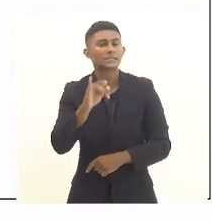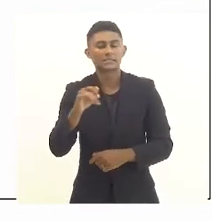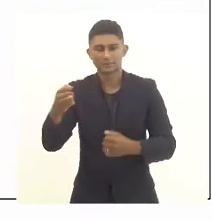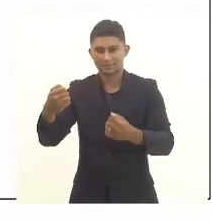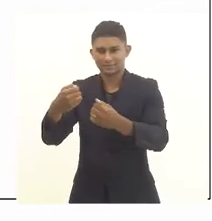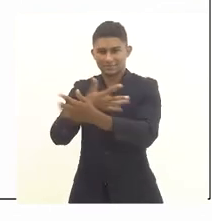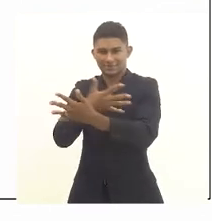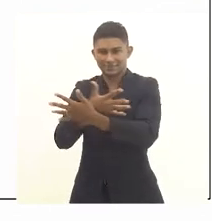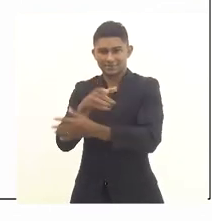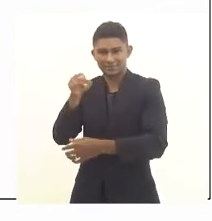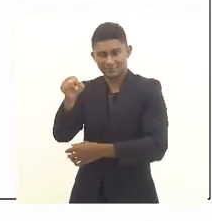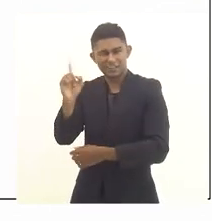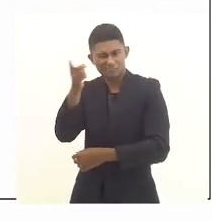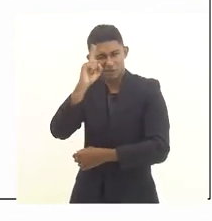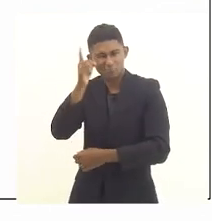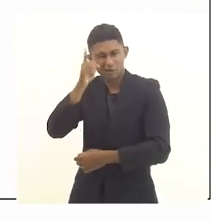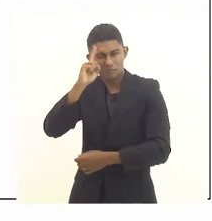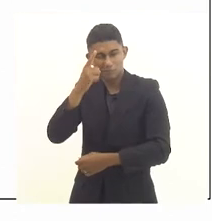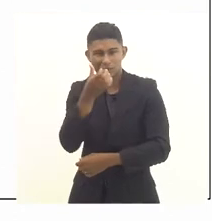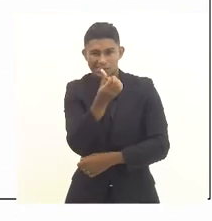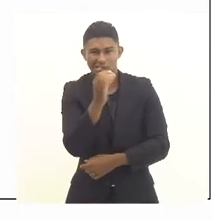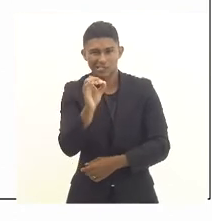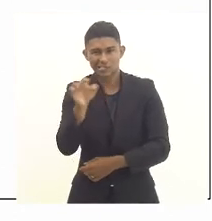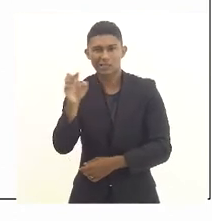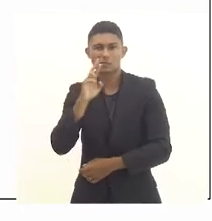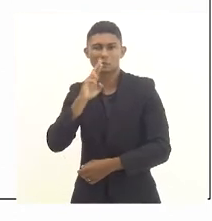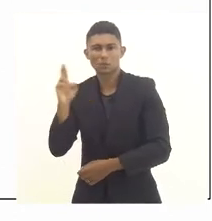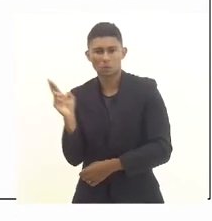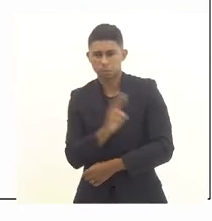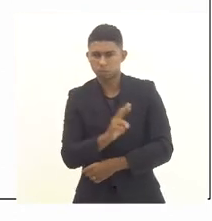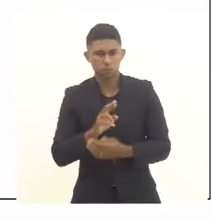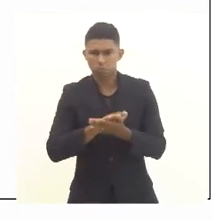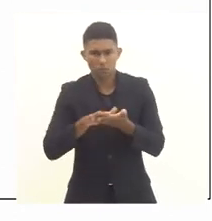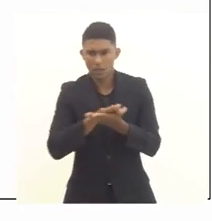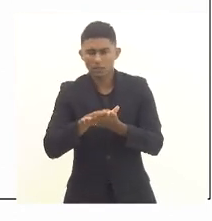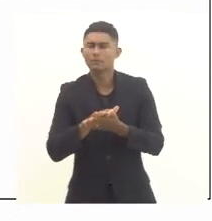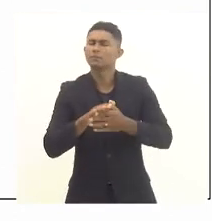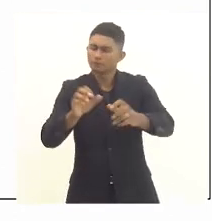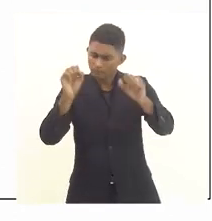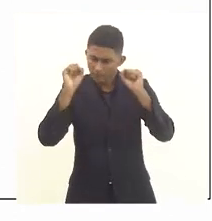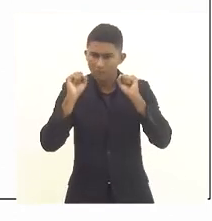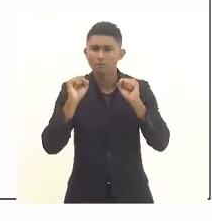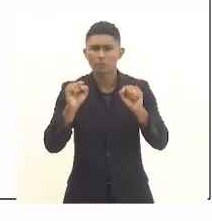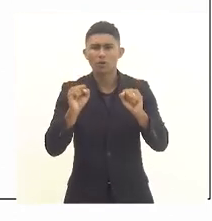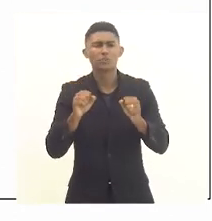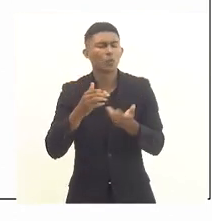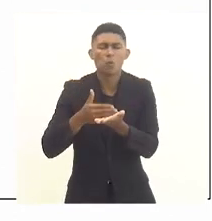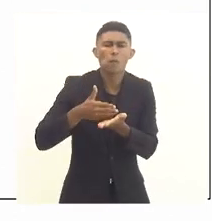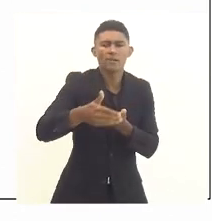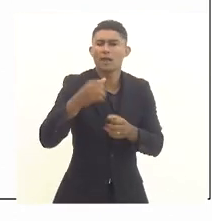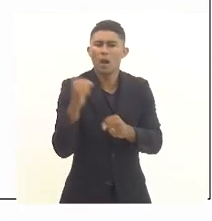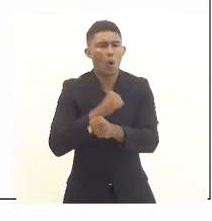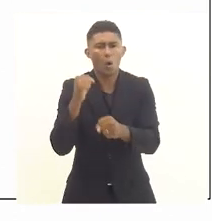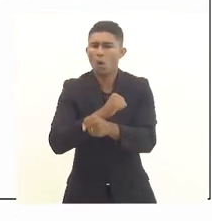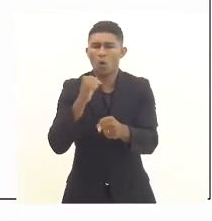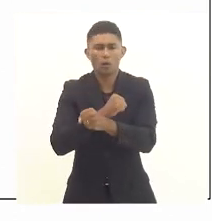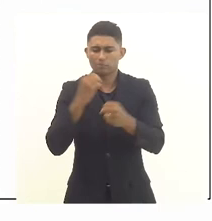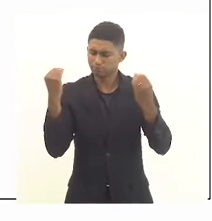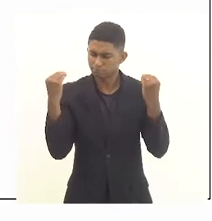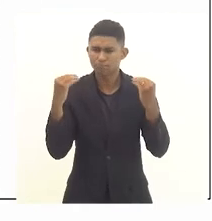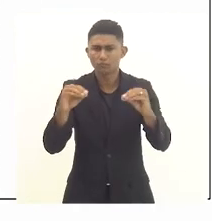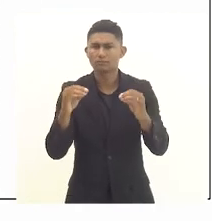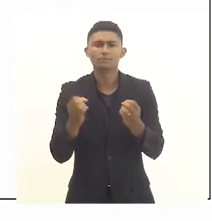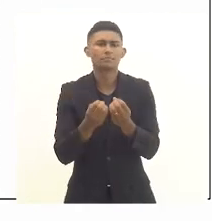município não der qualquer resposta ao pedido de licenciamento, você pode começar a sua obra de implantação para que funcione